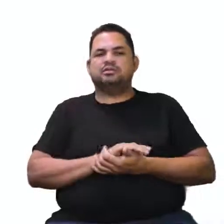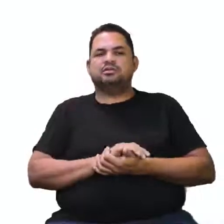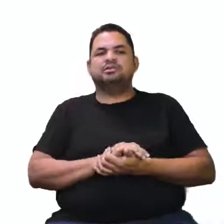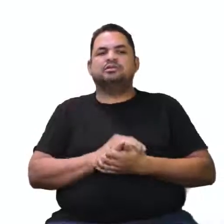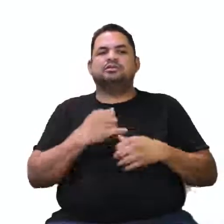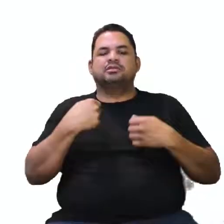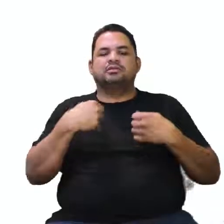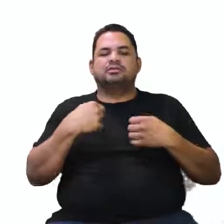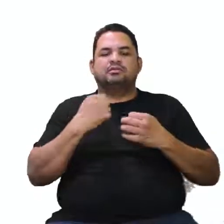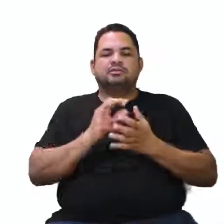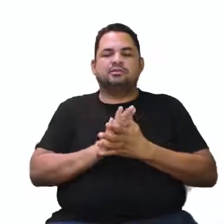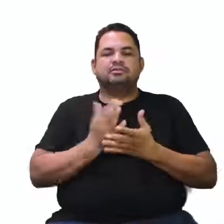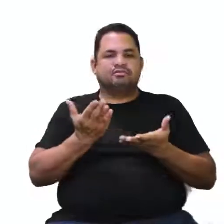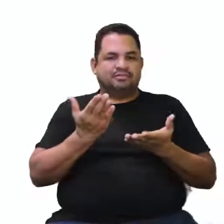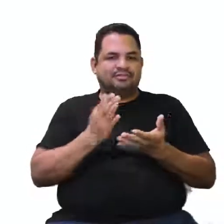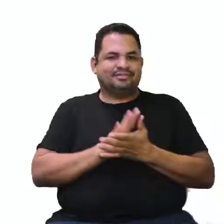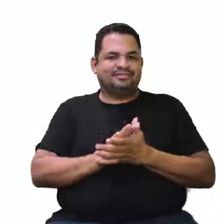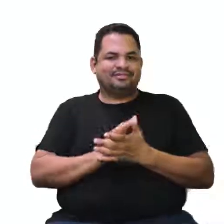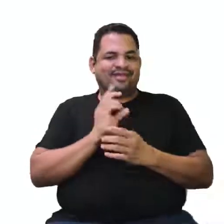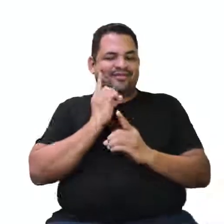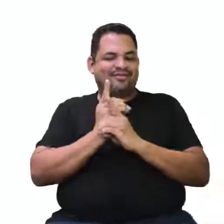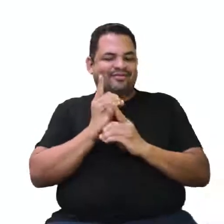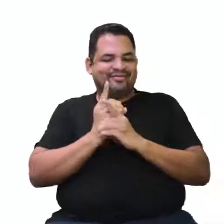achar o fotógrafo correto sem usar a edição.